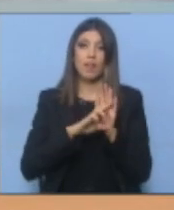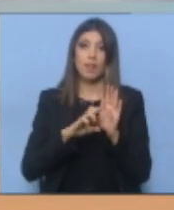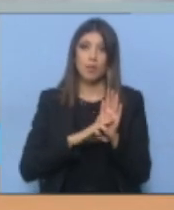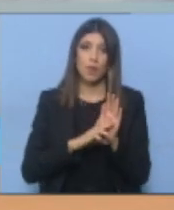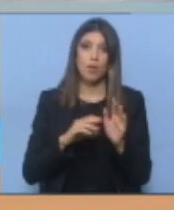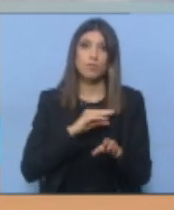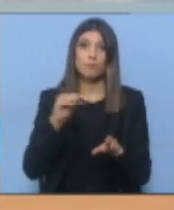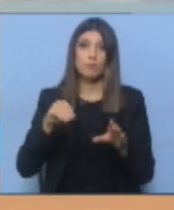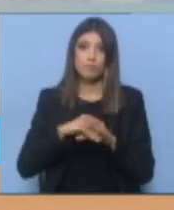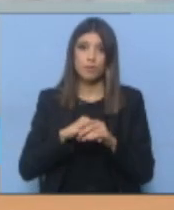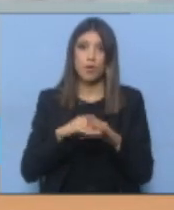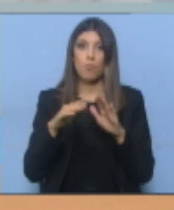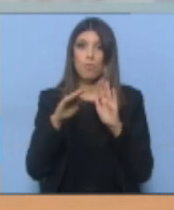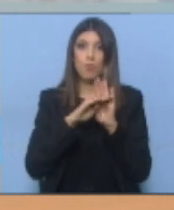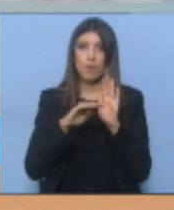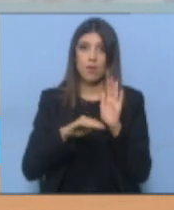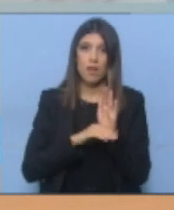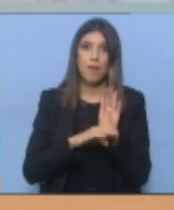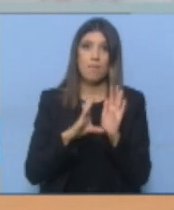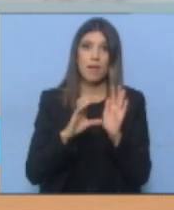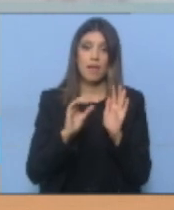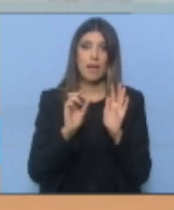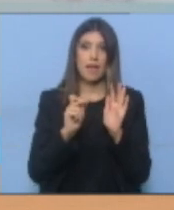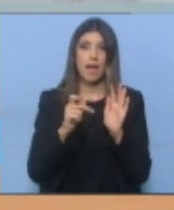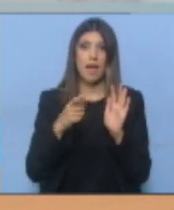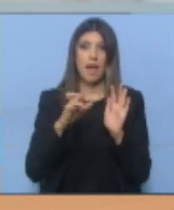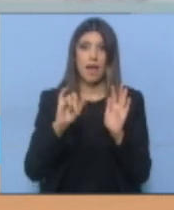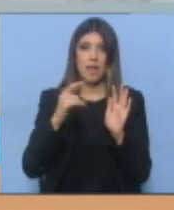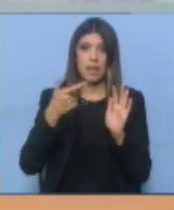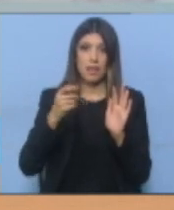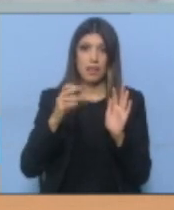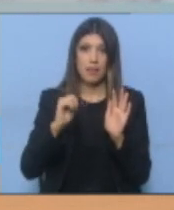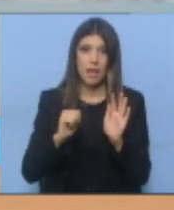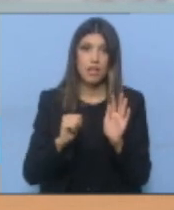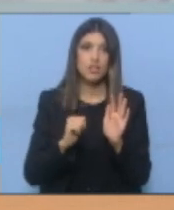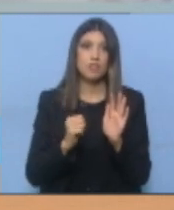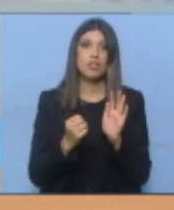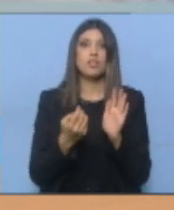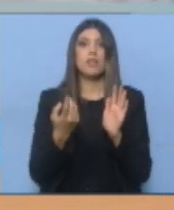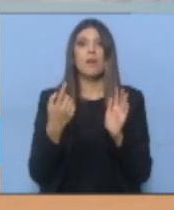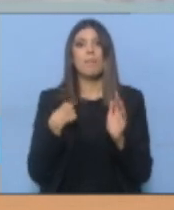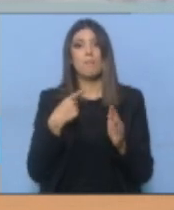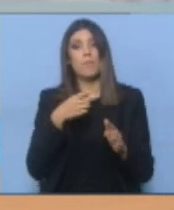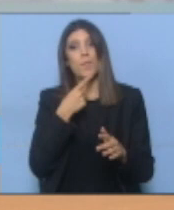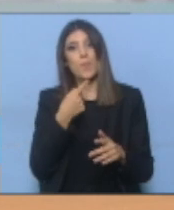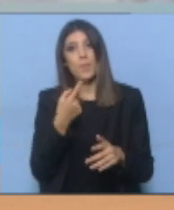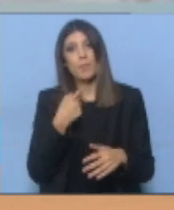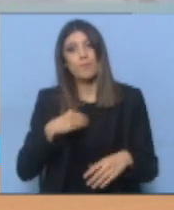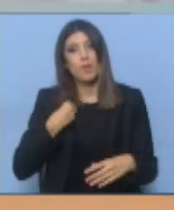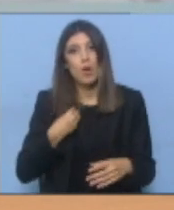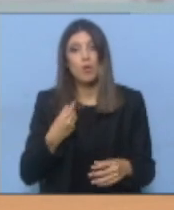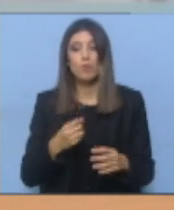que é o Cáritas Cares. É um relatório que nós temos vindo a participar a cada 2 anos. O último foi lançado